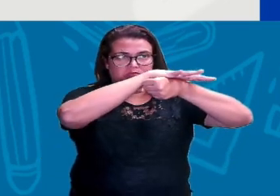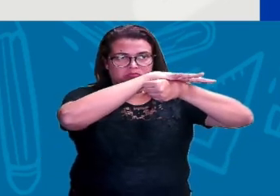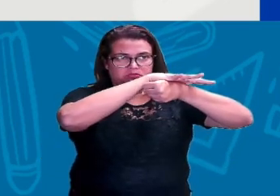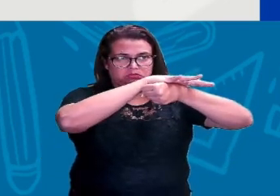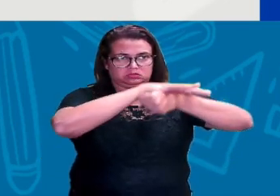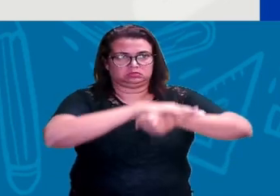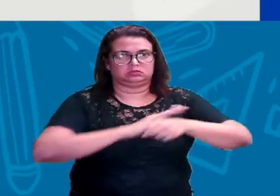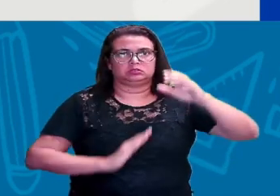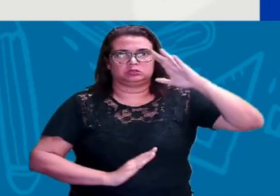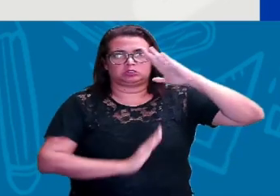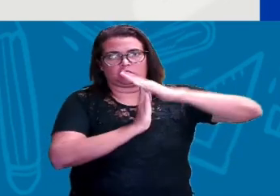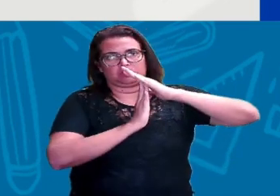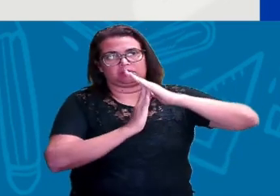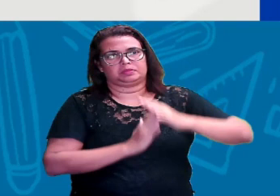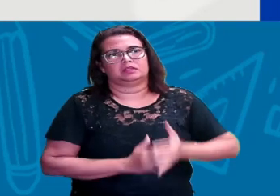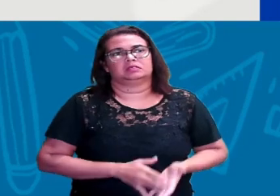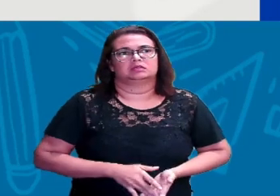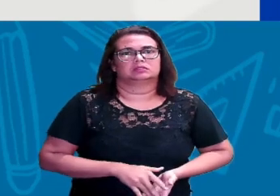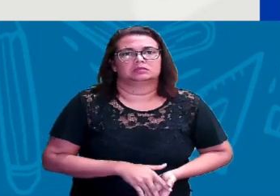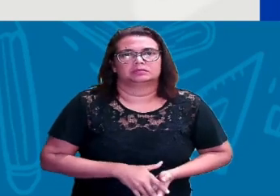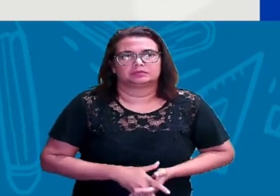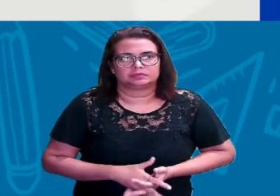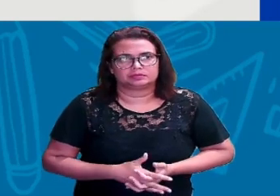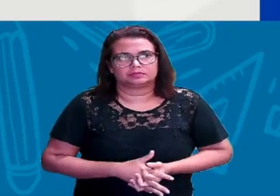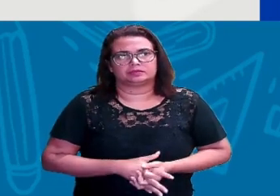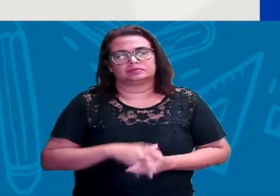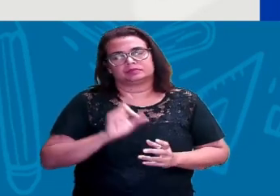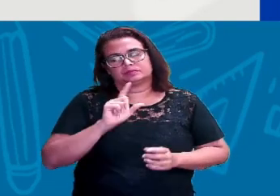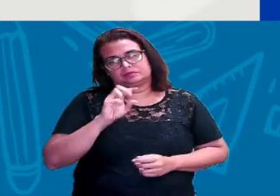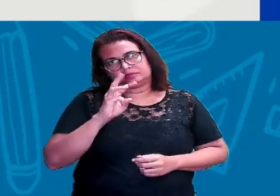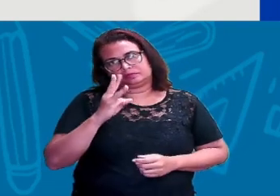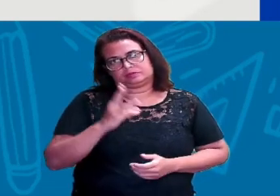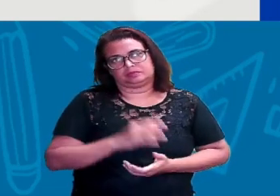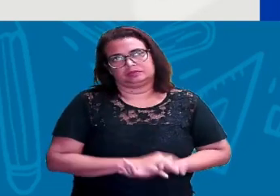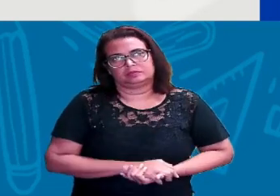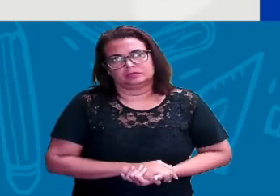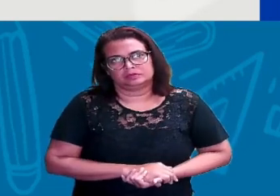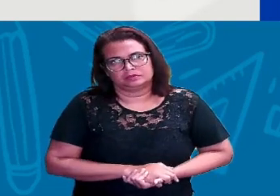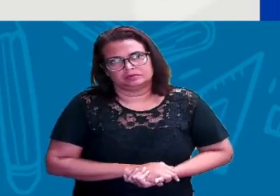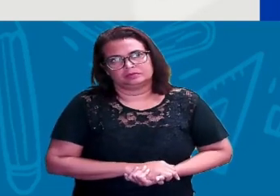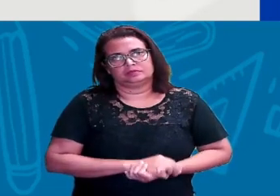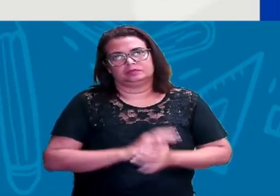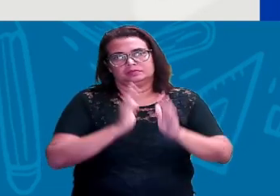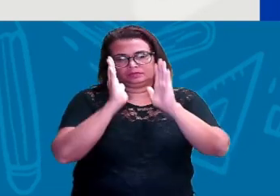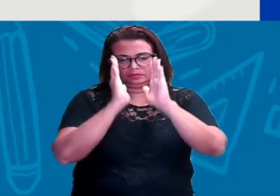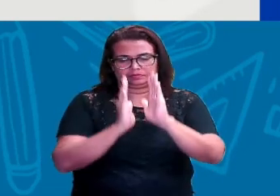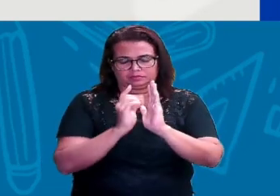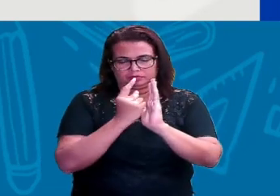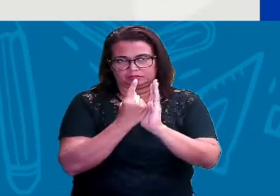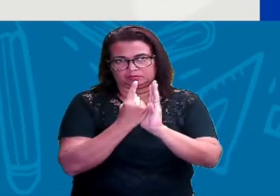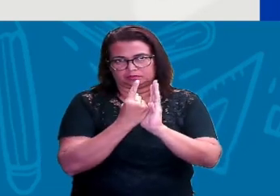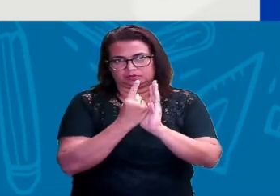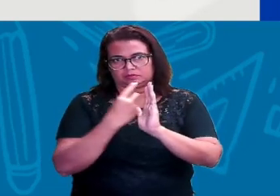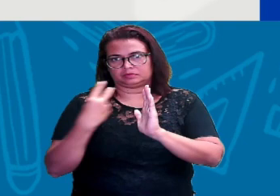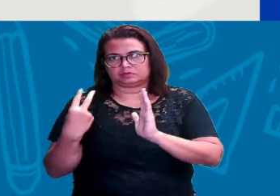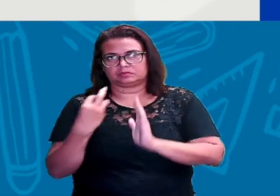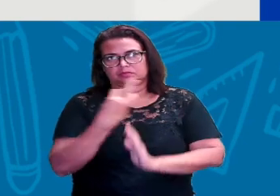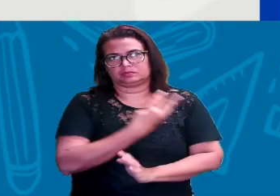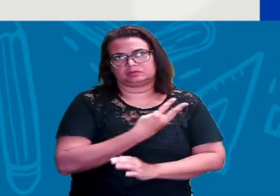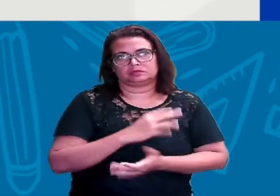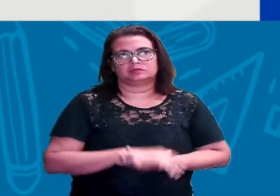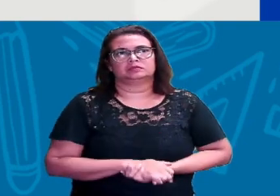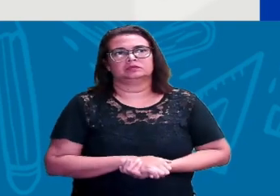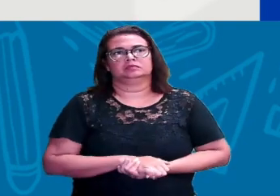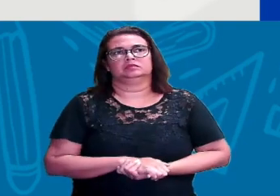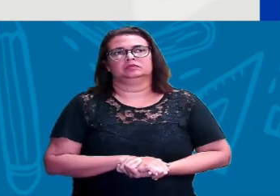a parte superior do pote, número 3. Então, o do meio é o 1, o 2 e o 3,